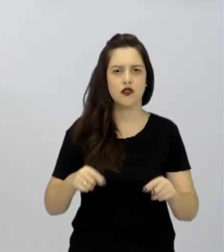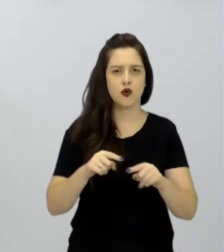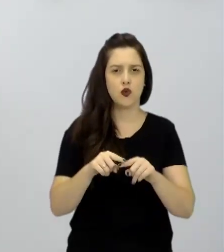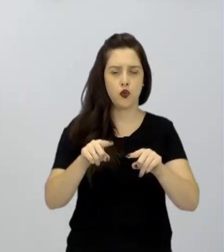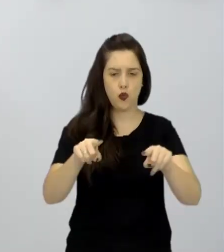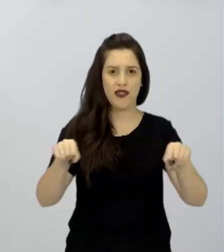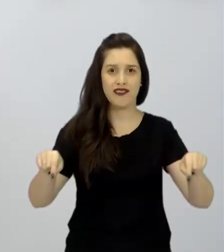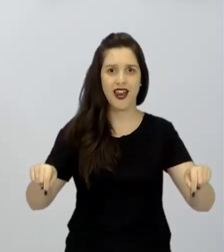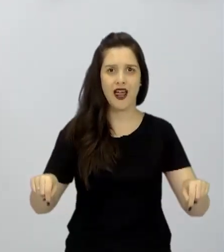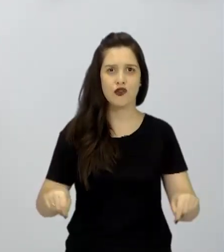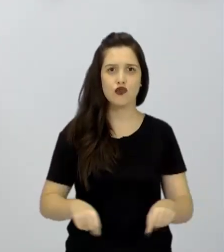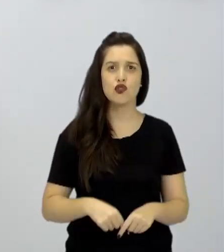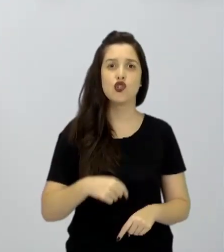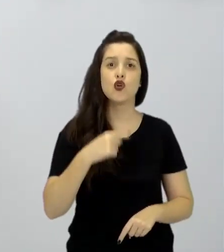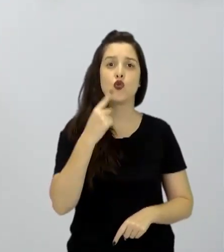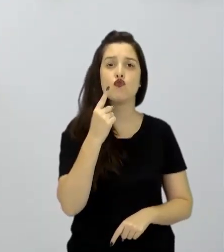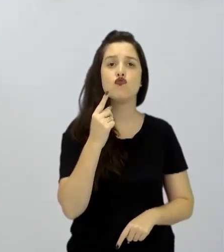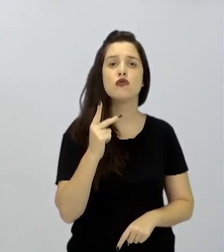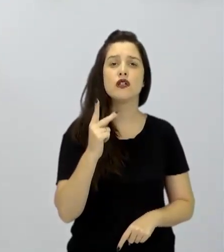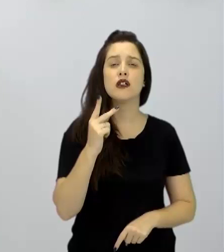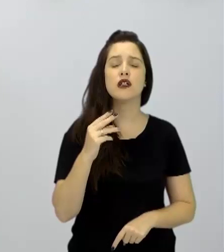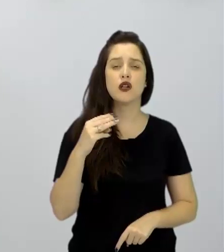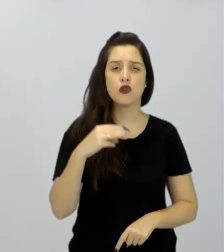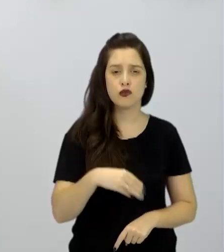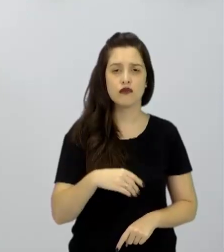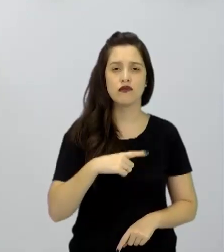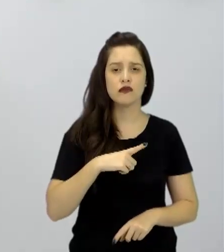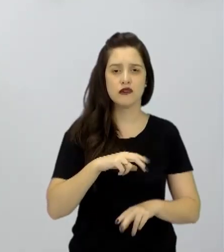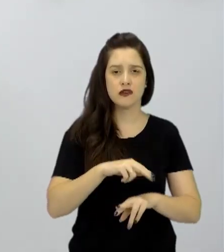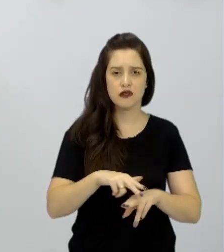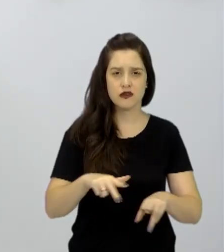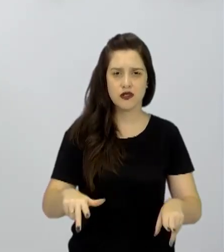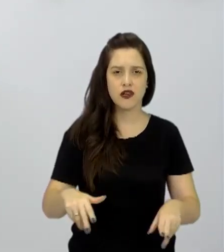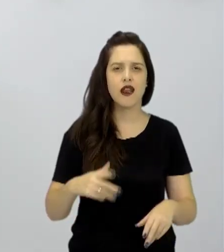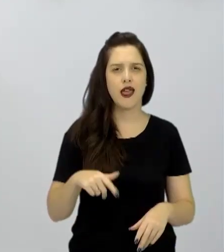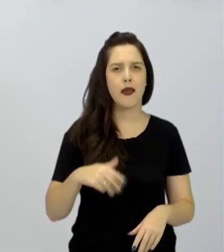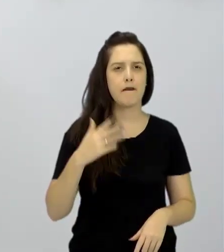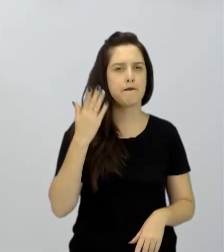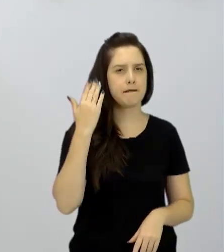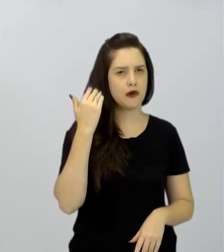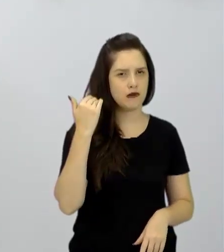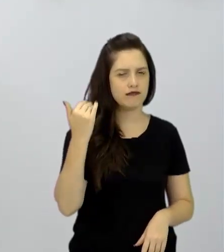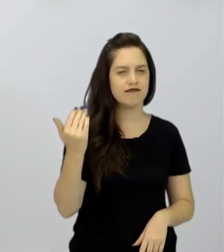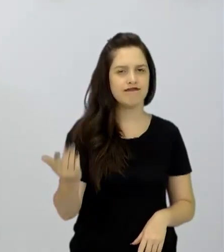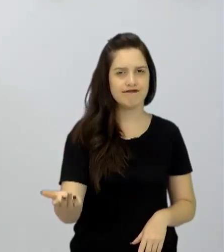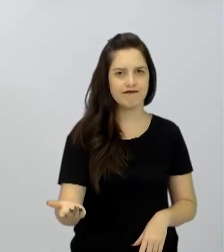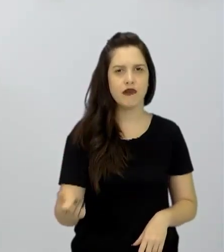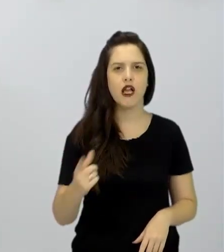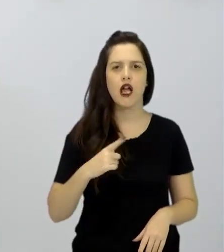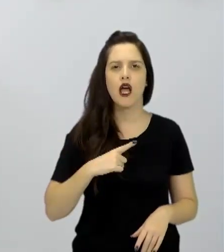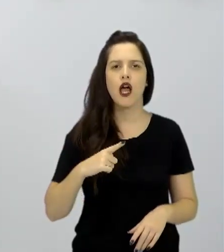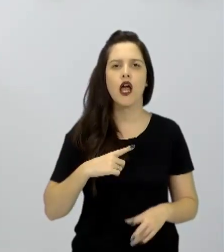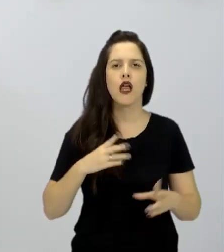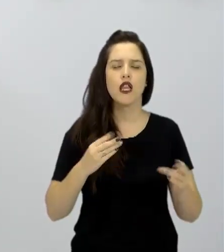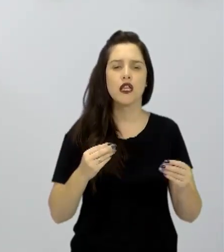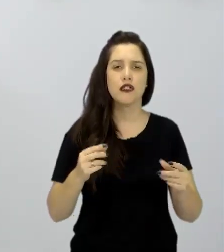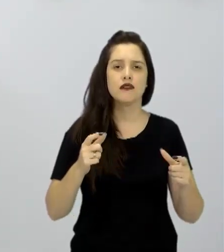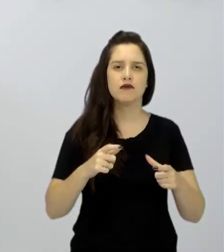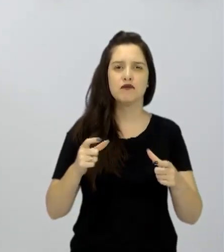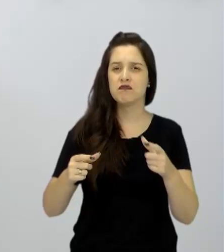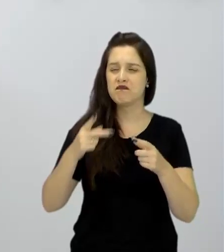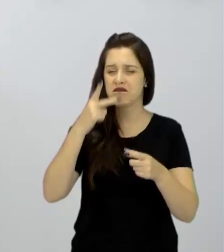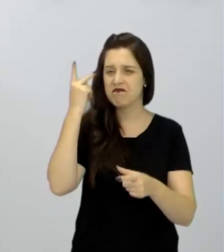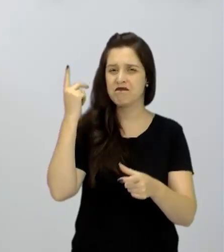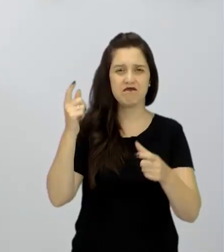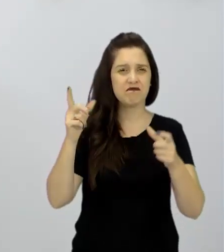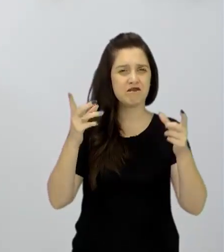quilômetro. Pode parecer bastante, mas tem cidades que são super populosas, né? Porque tem muito habitante